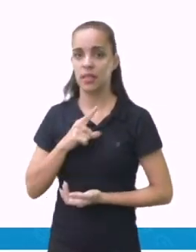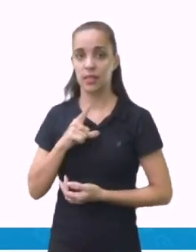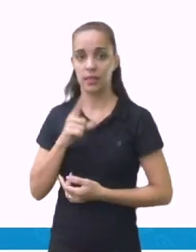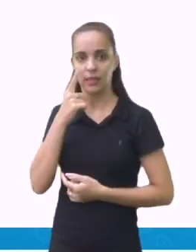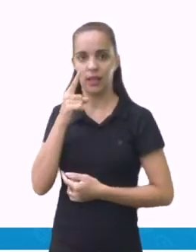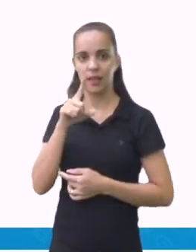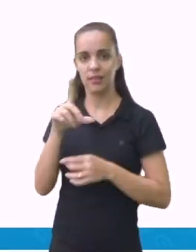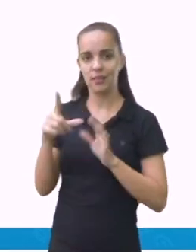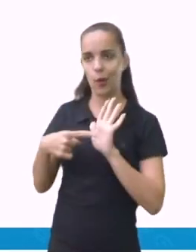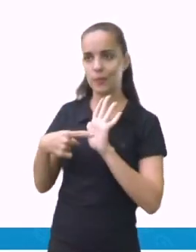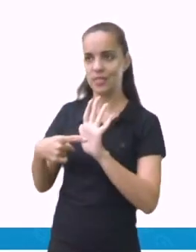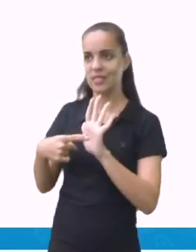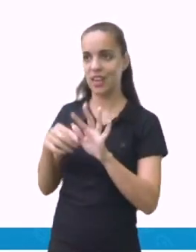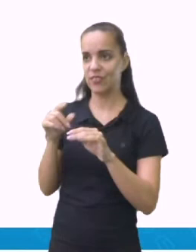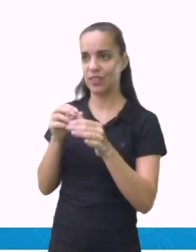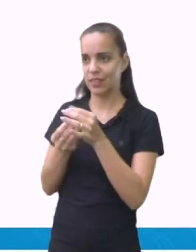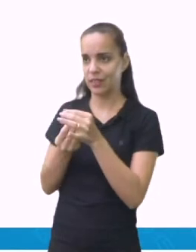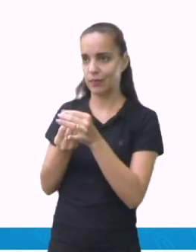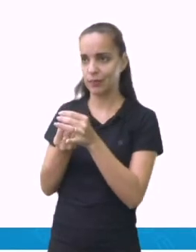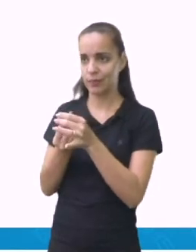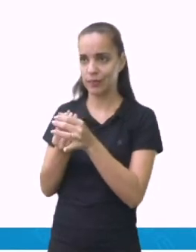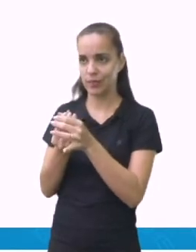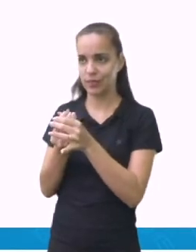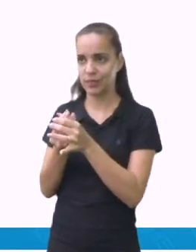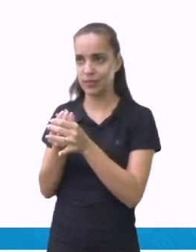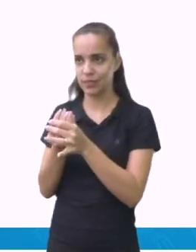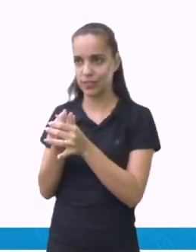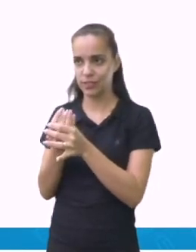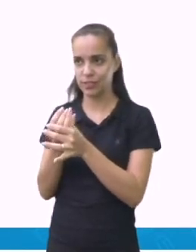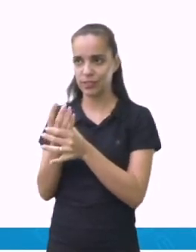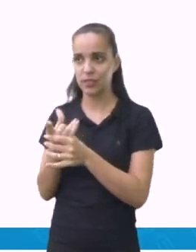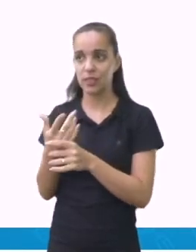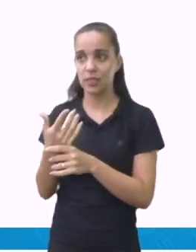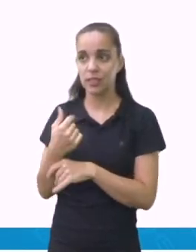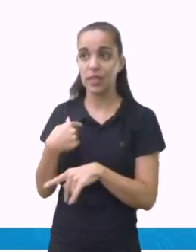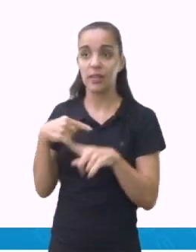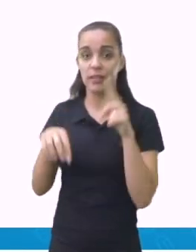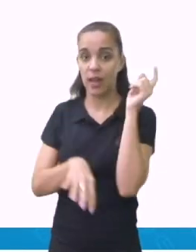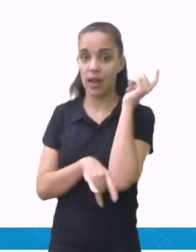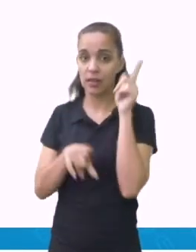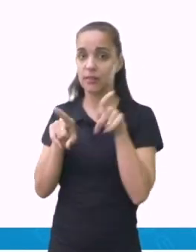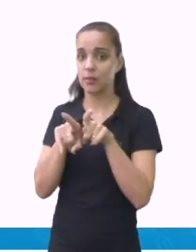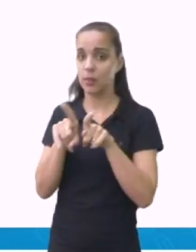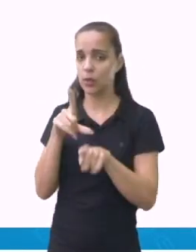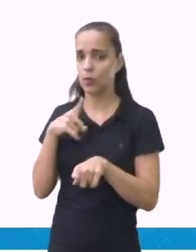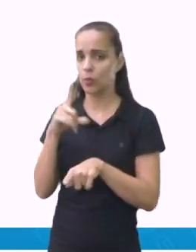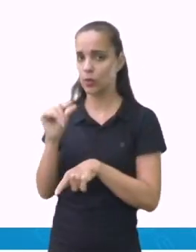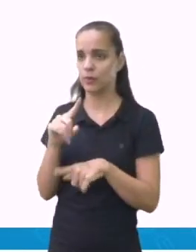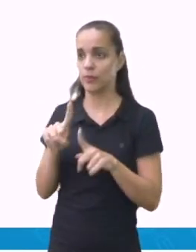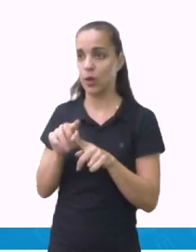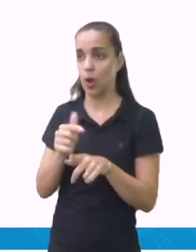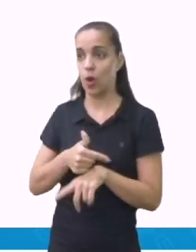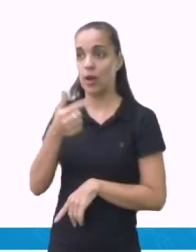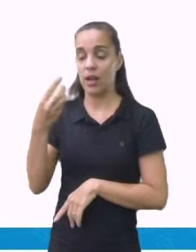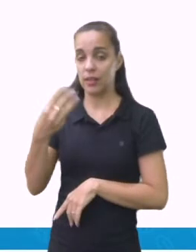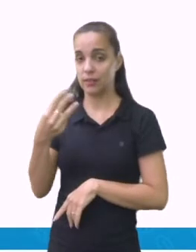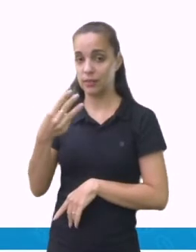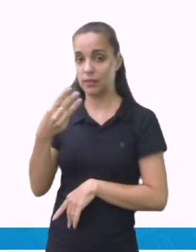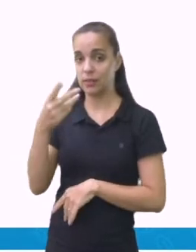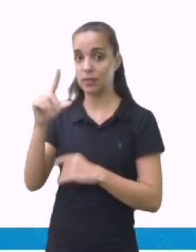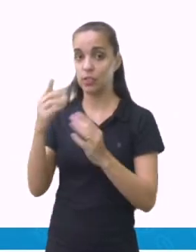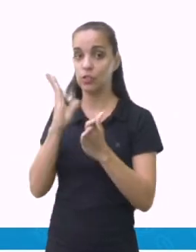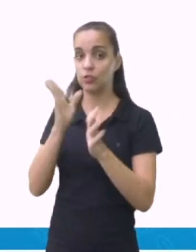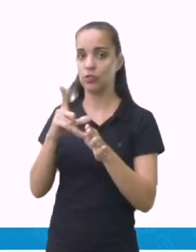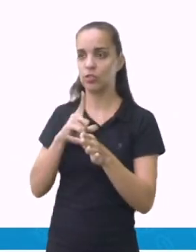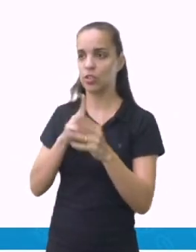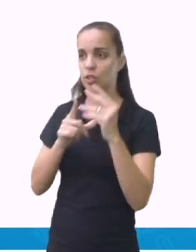em cima ainda tem um pouquinho de semente. Na terceira